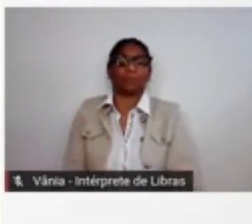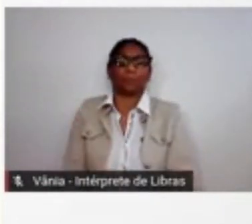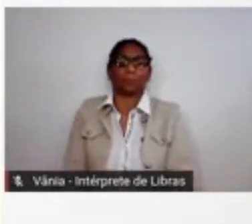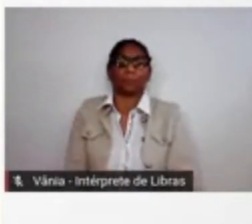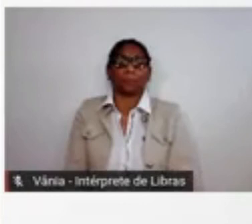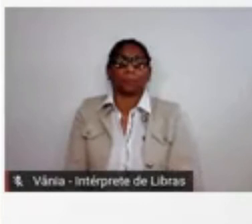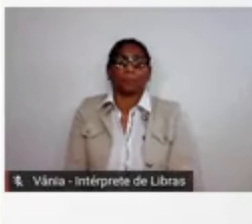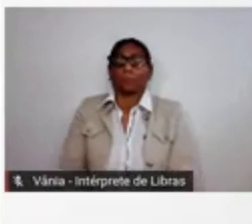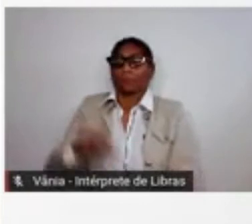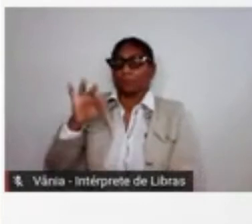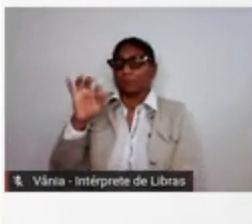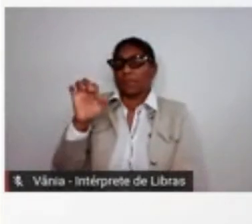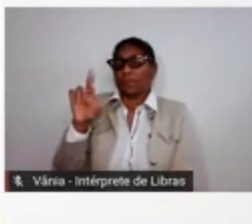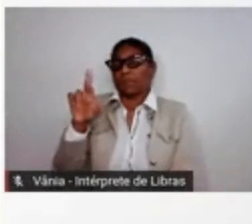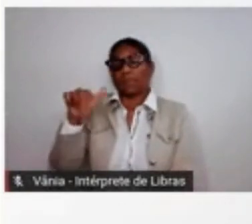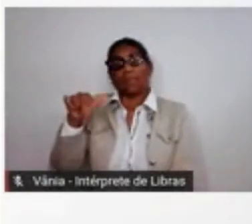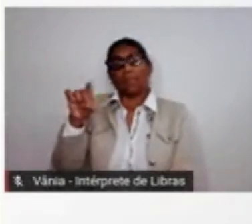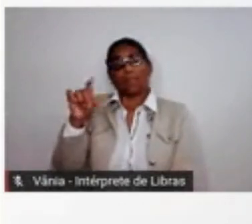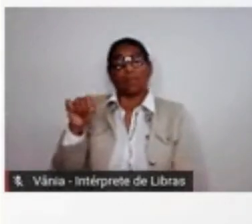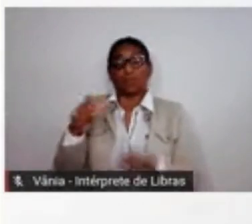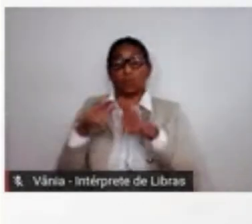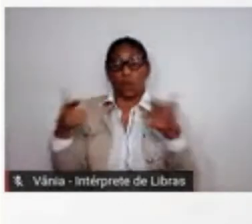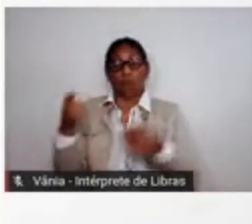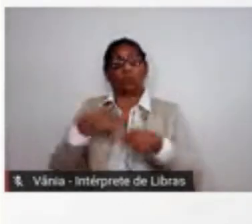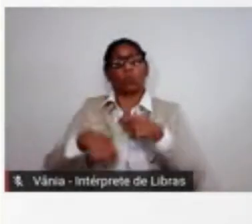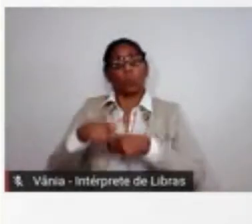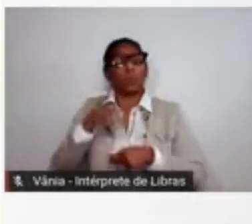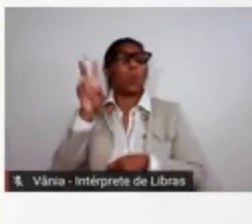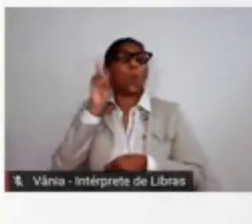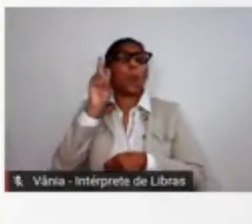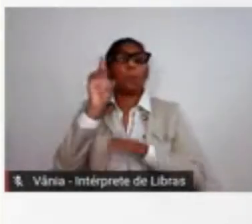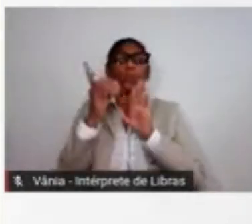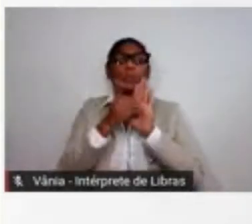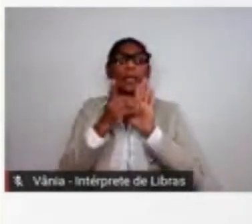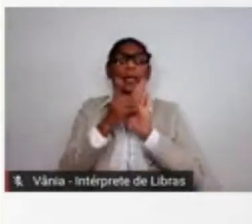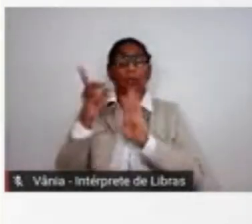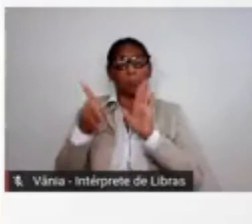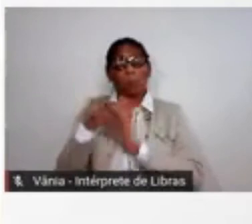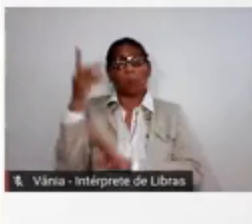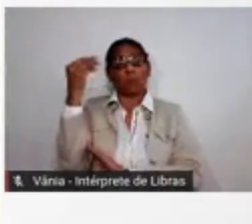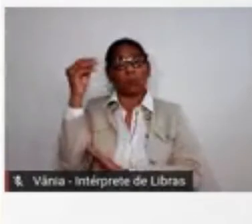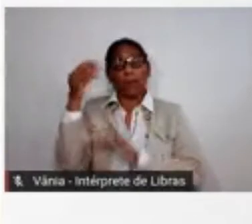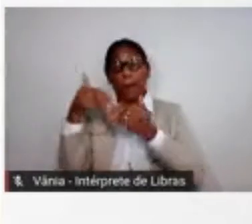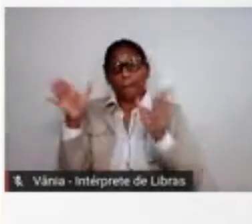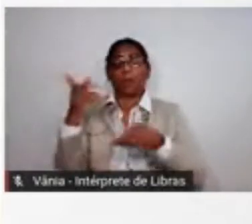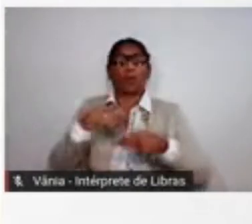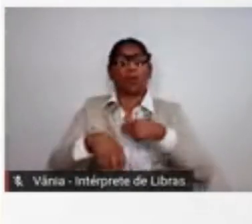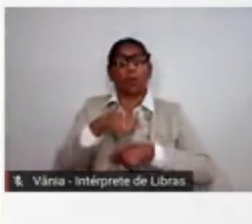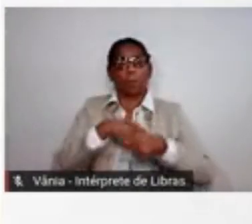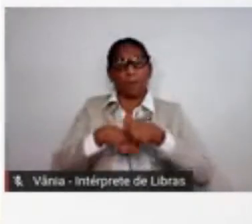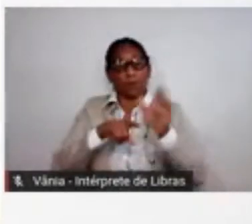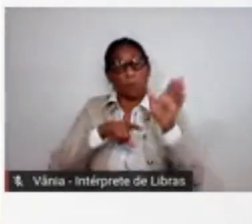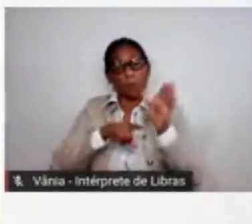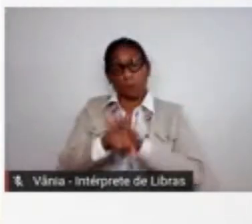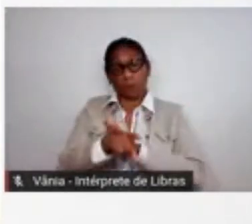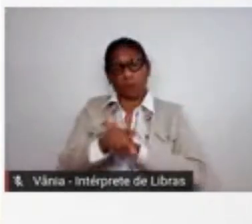A Fernanda Crâncio, do Jornal do Comércio, lembra o caso do decreto de Porto Alegre sobre a abertura do comércio e pergunta se a